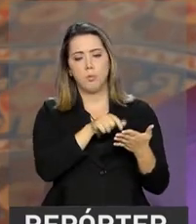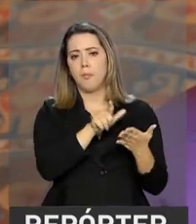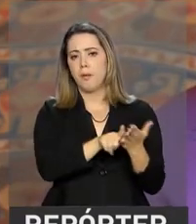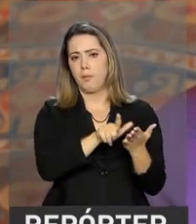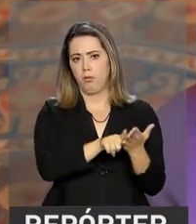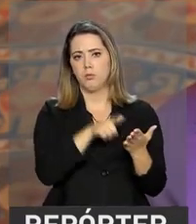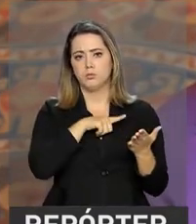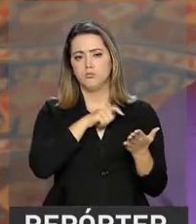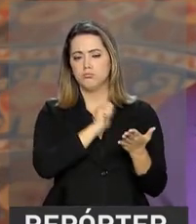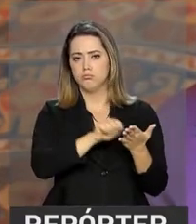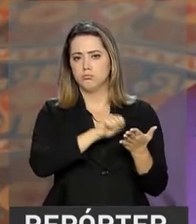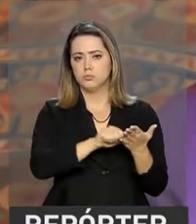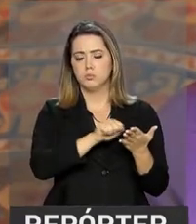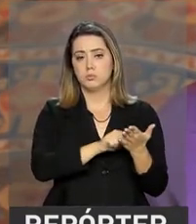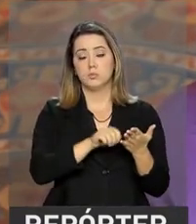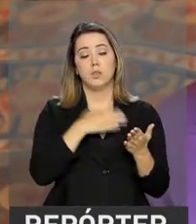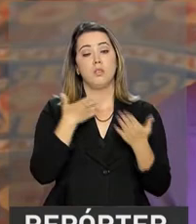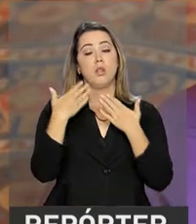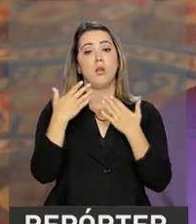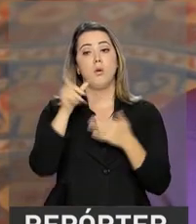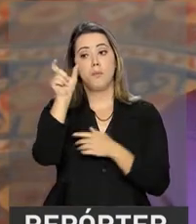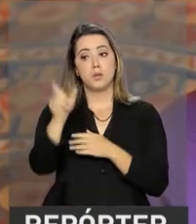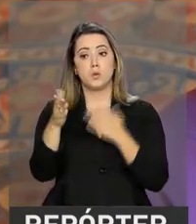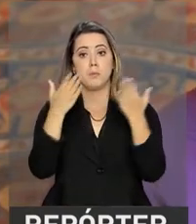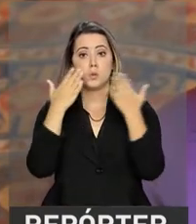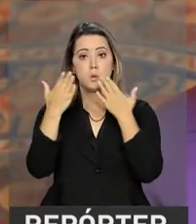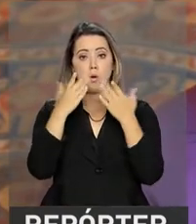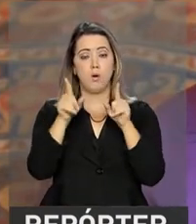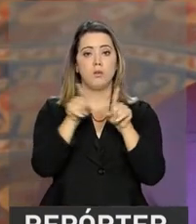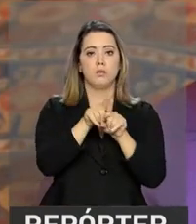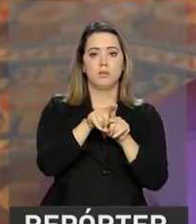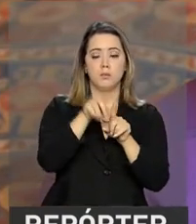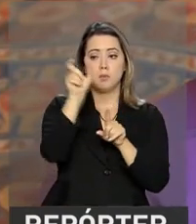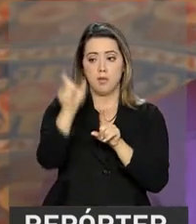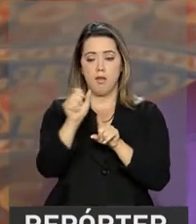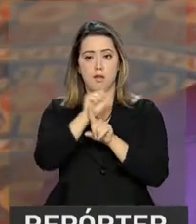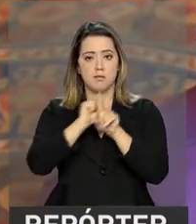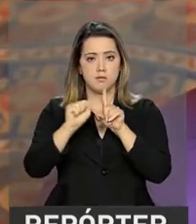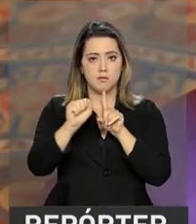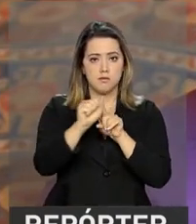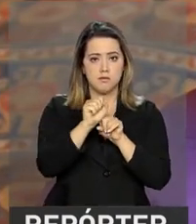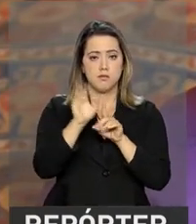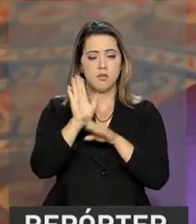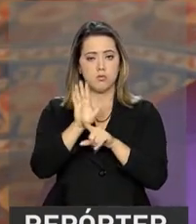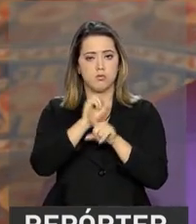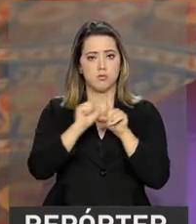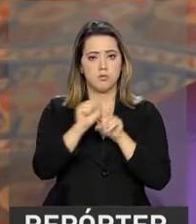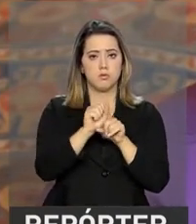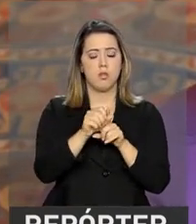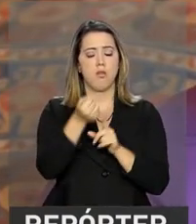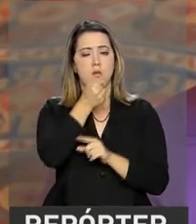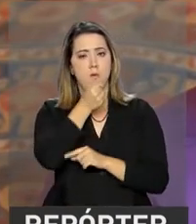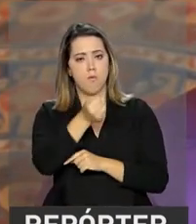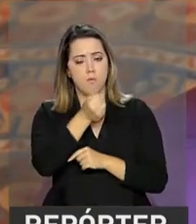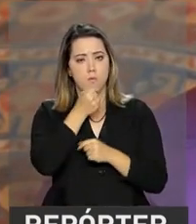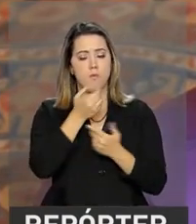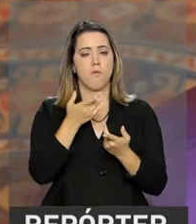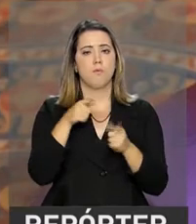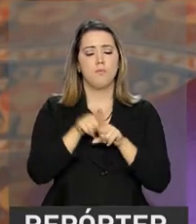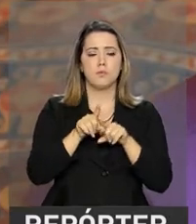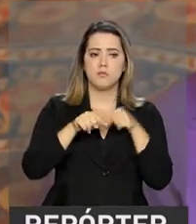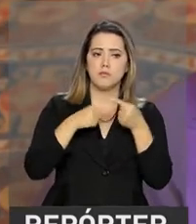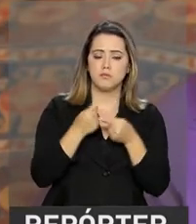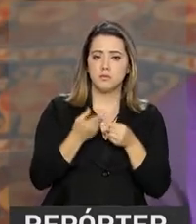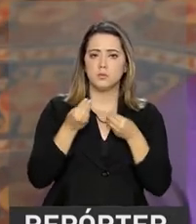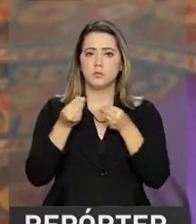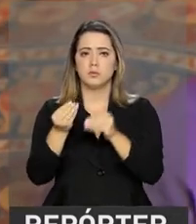no papel, e a psicóloga e o serviço social vieram aqui na minha casa, fizeram uma entrevista, me encaminharam para um